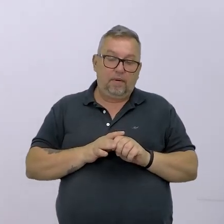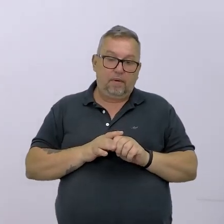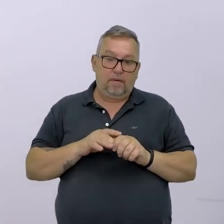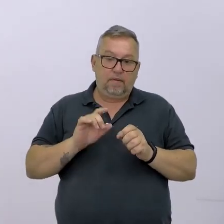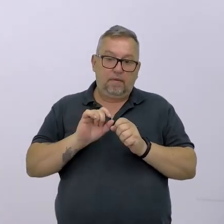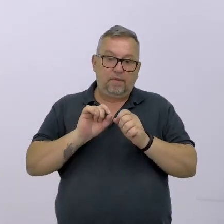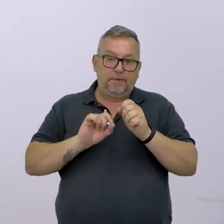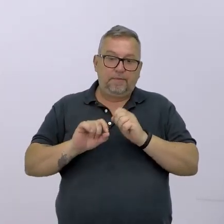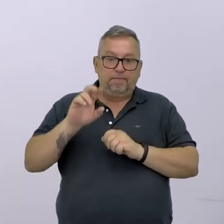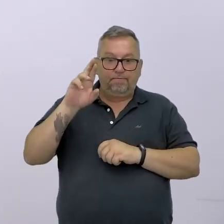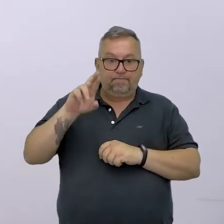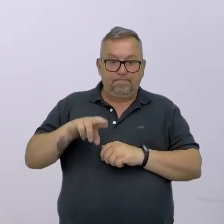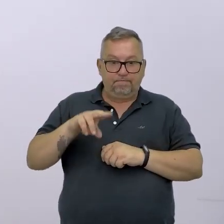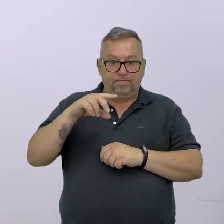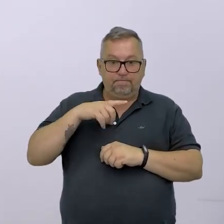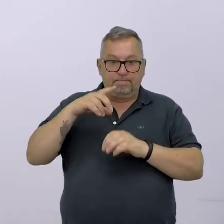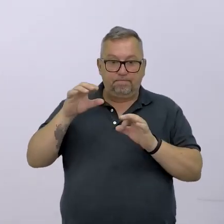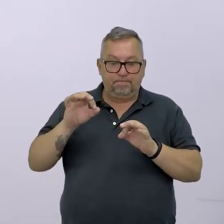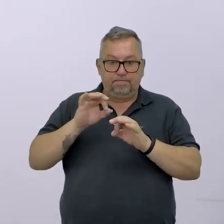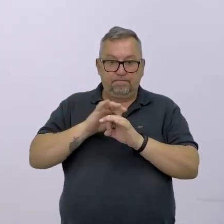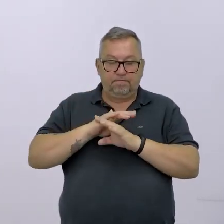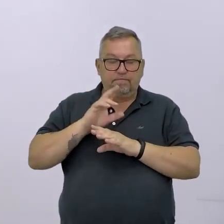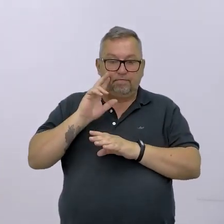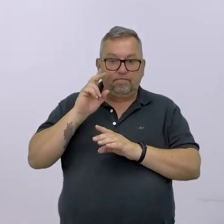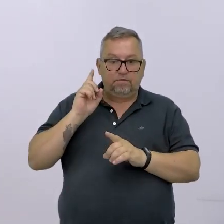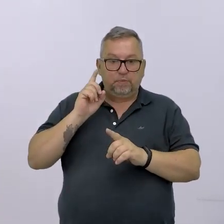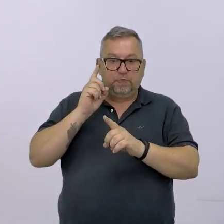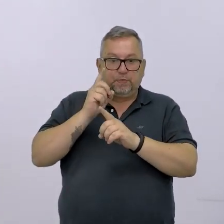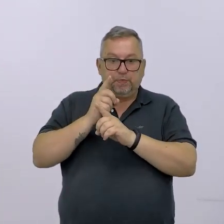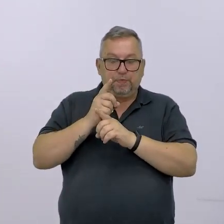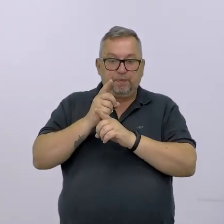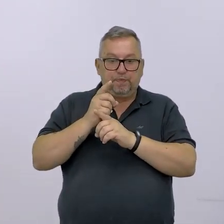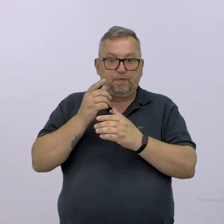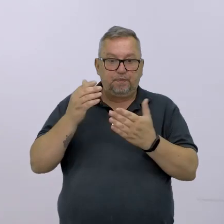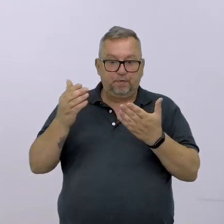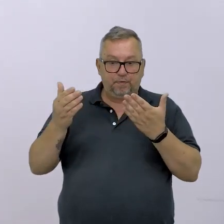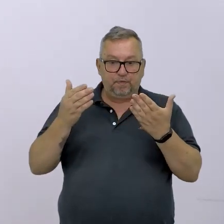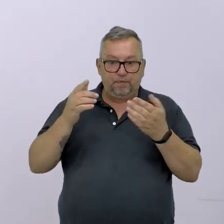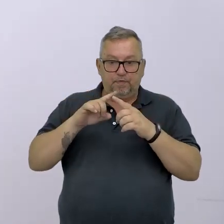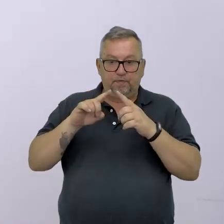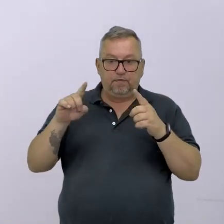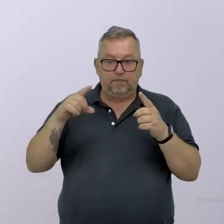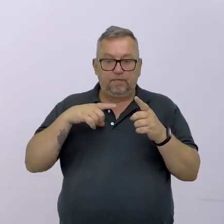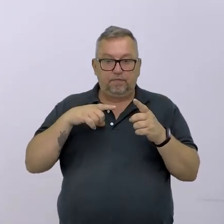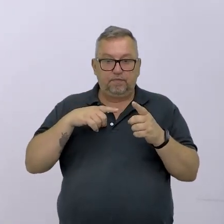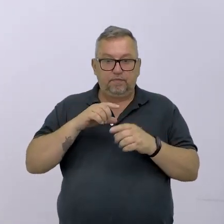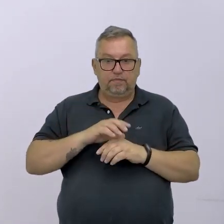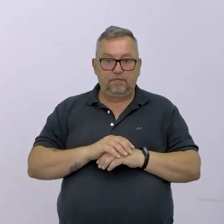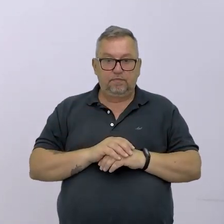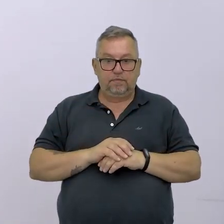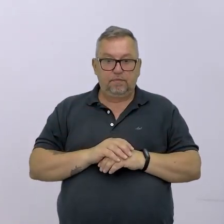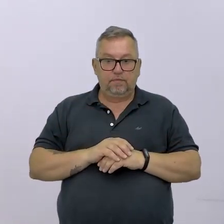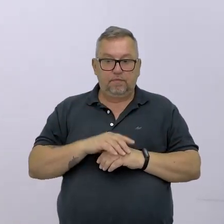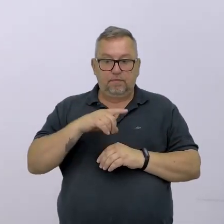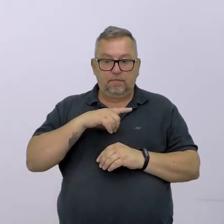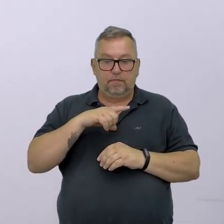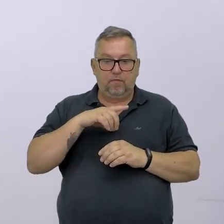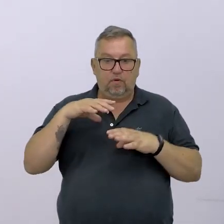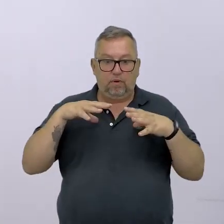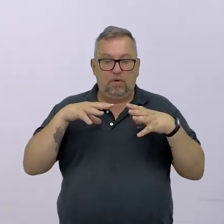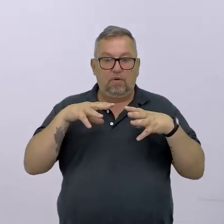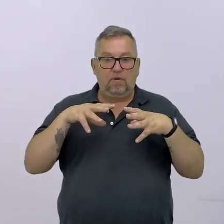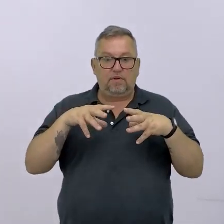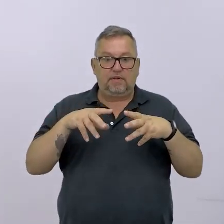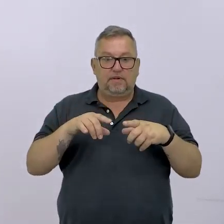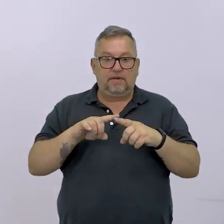duas razões sejam contempladas justamente como constitutivas de uma totalidade,